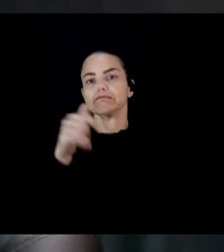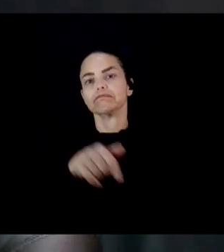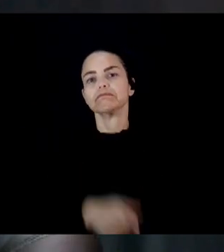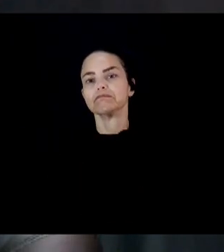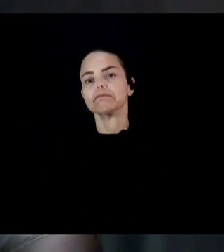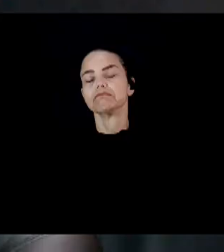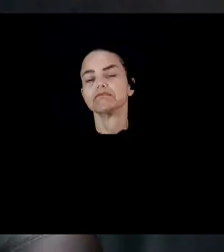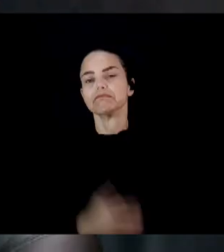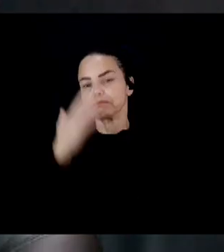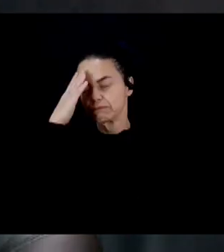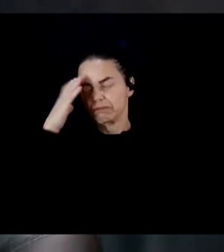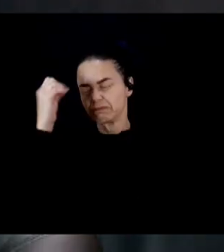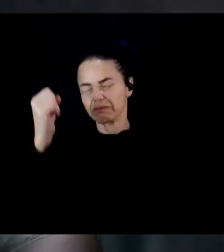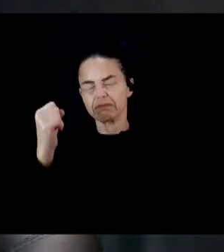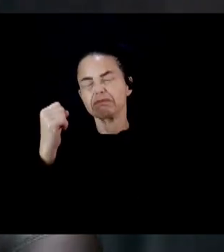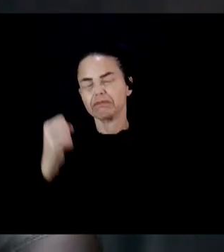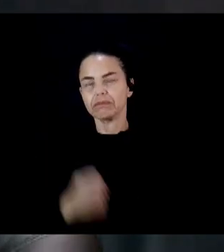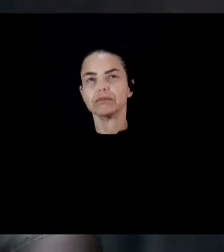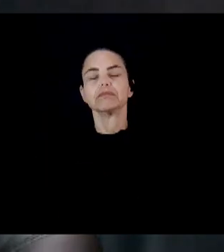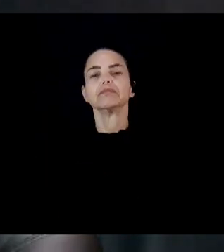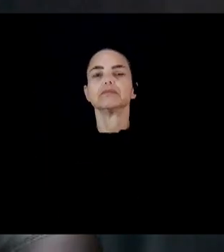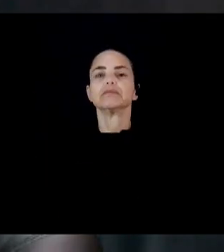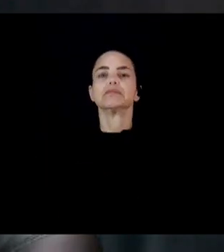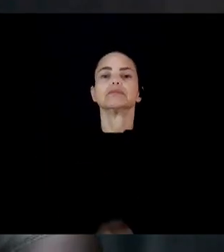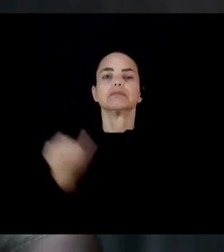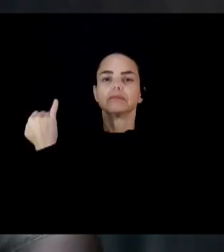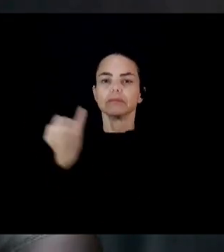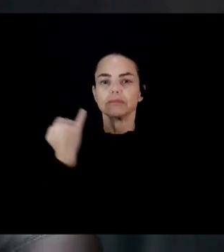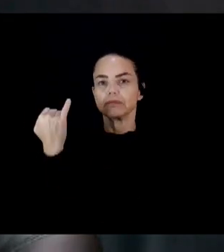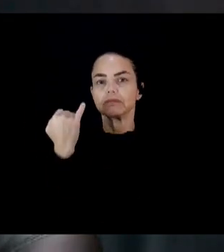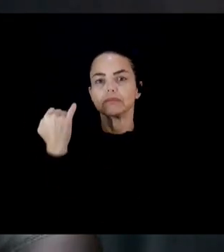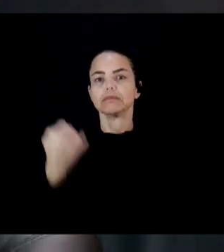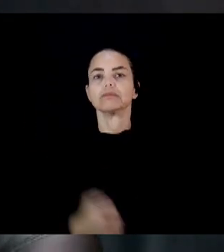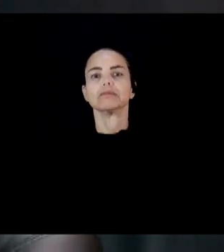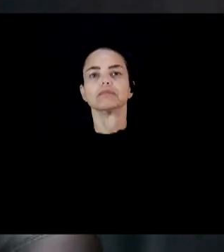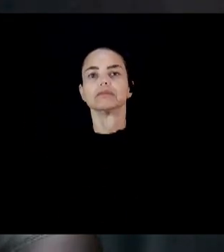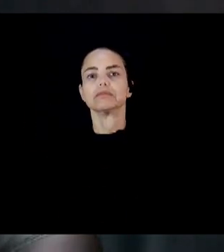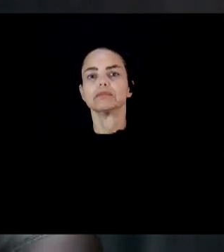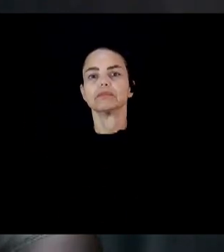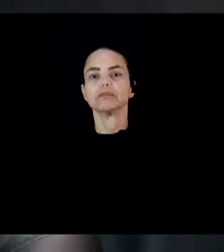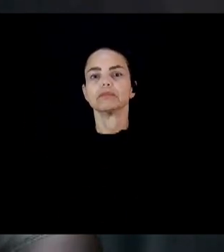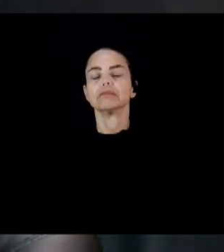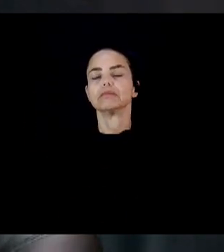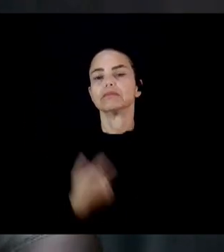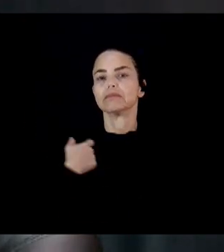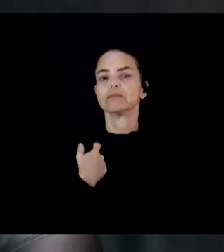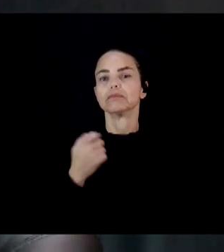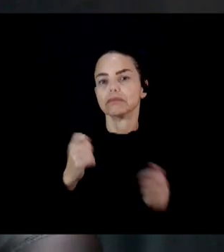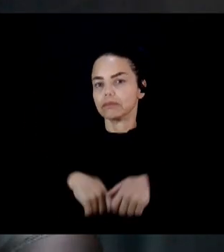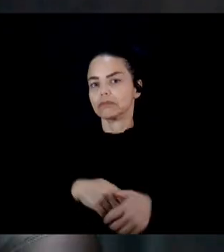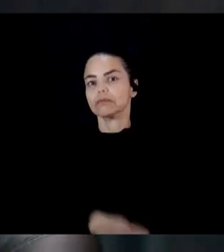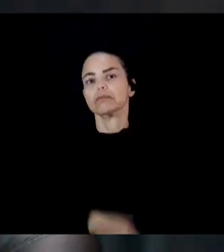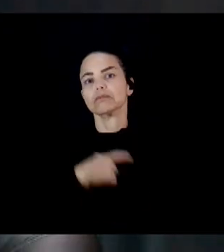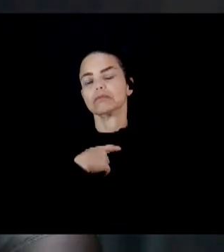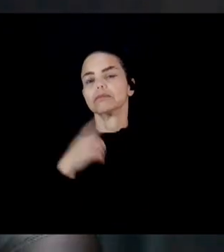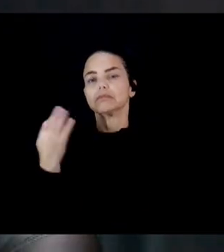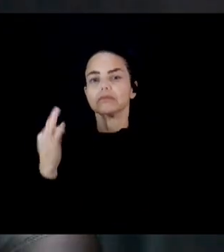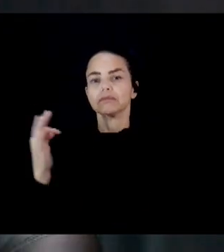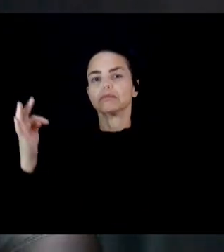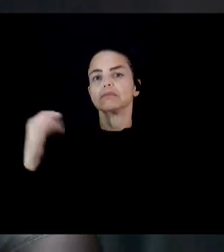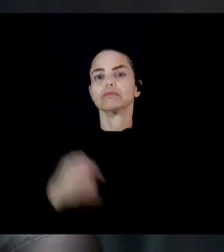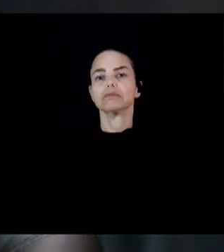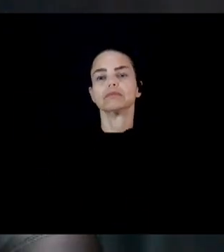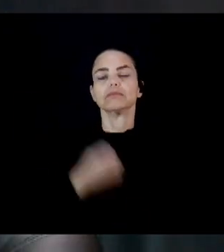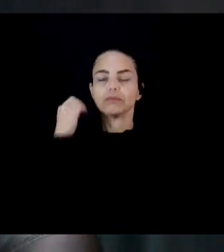sabedoria, Rúbia, assim, ela é muito maior do que a nossa capacidade de teoria, né? A experiência